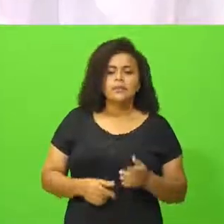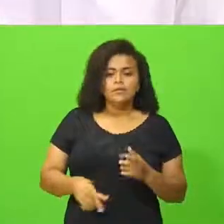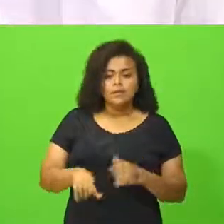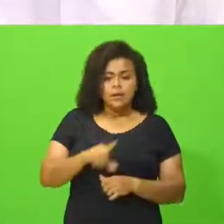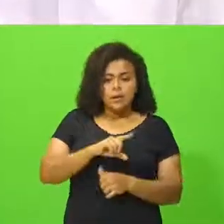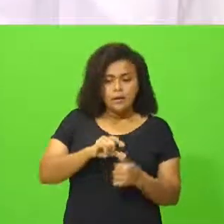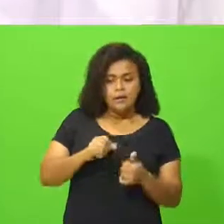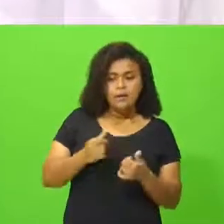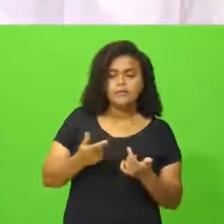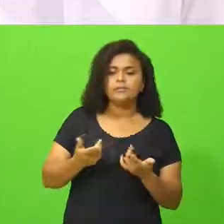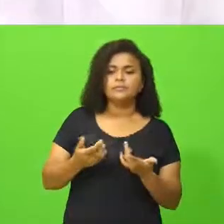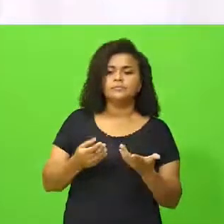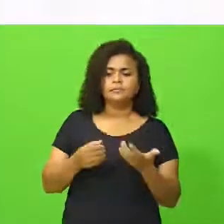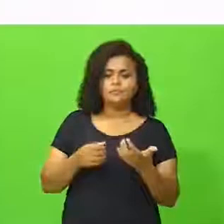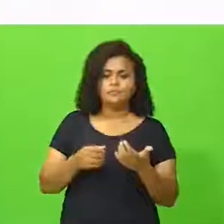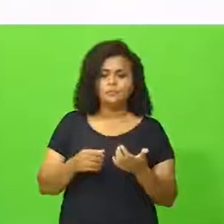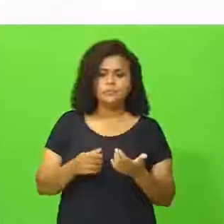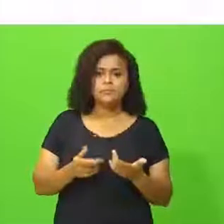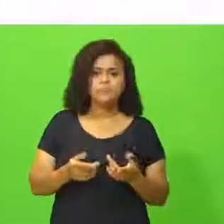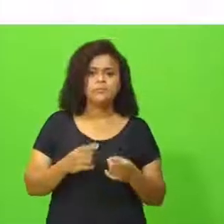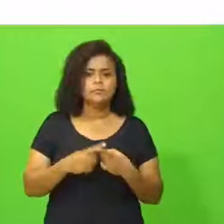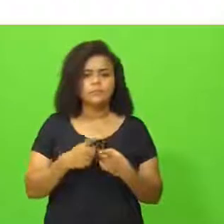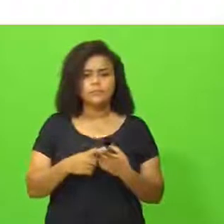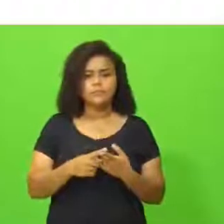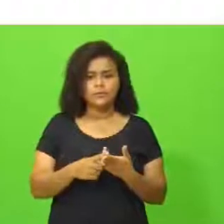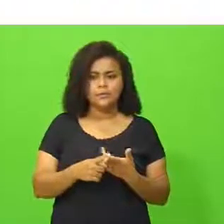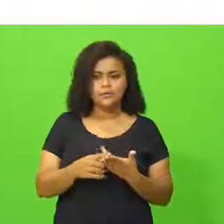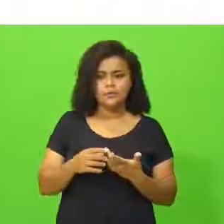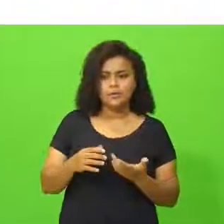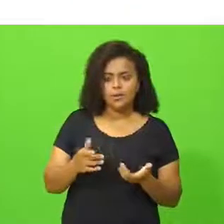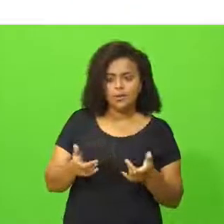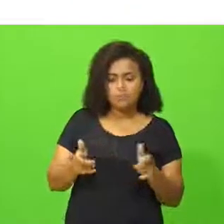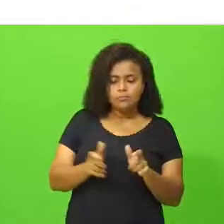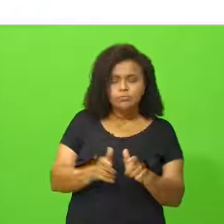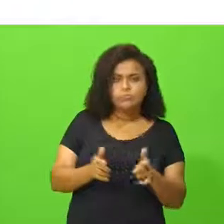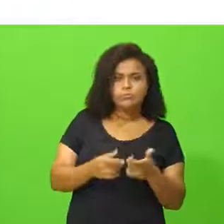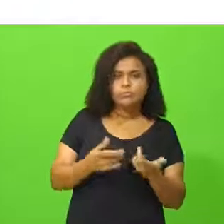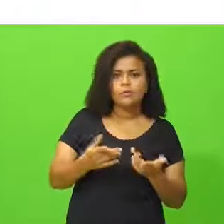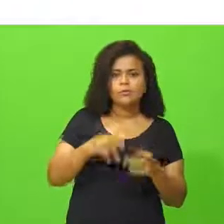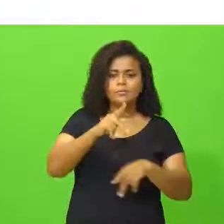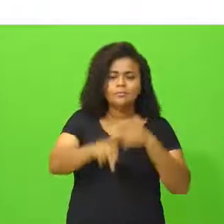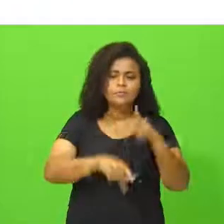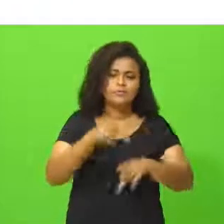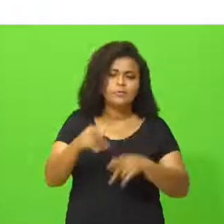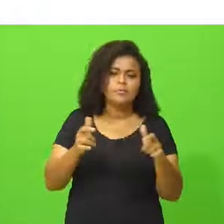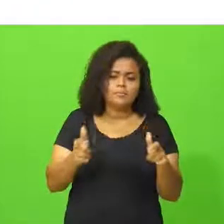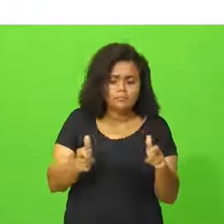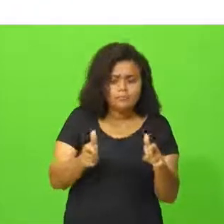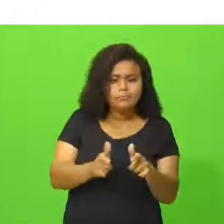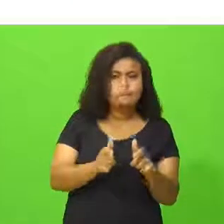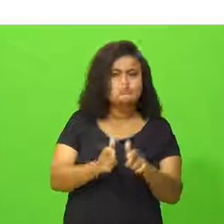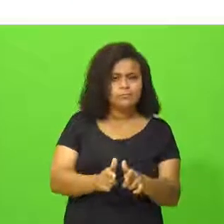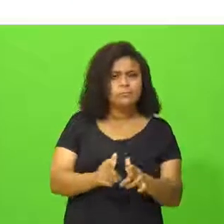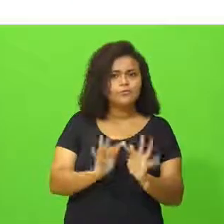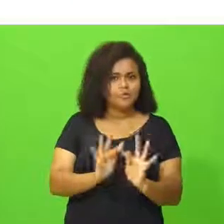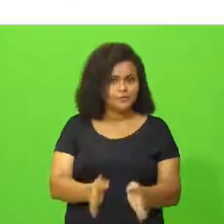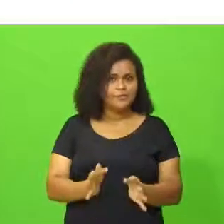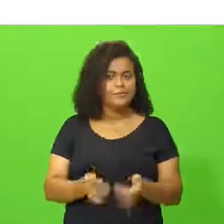o meio, em termos de degradação, até por conta do próprio número de pessoas que eram bem